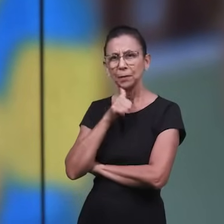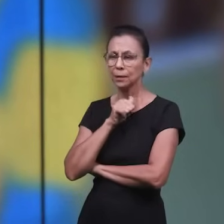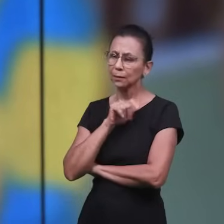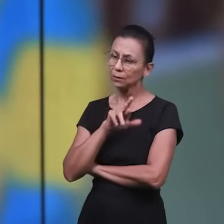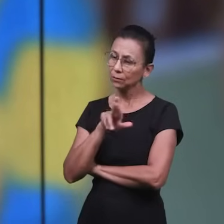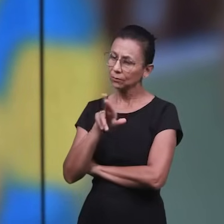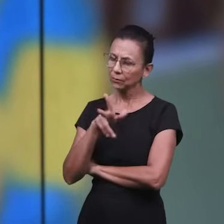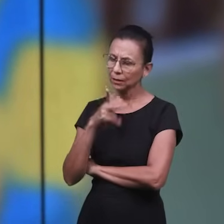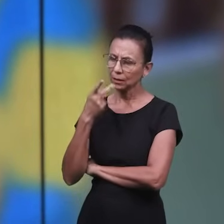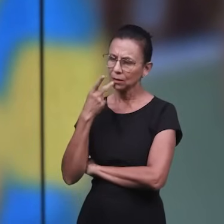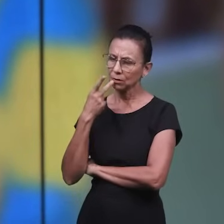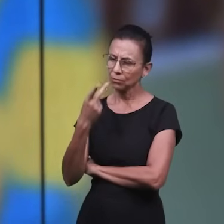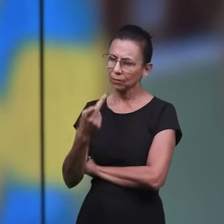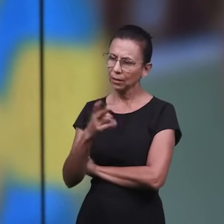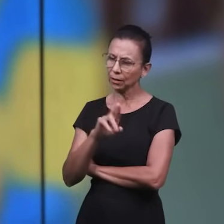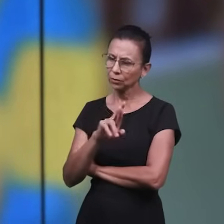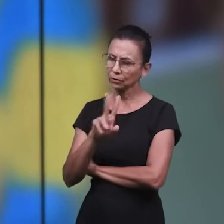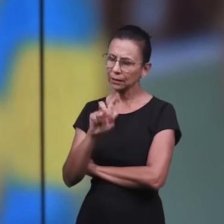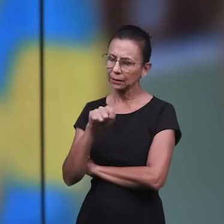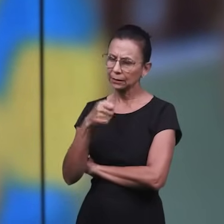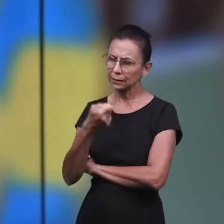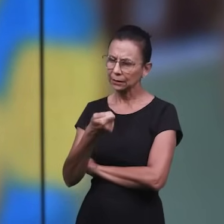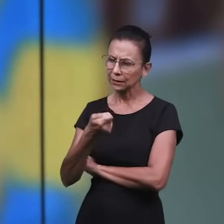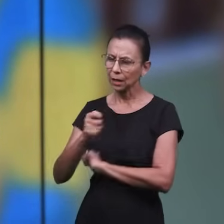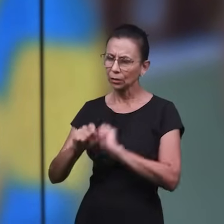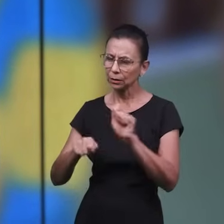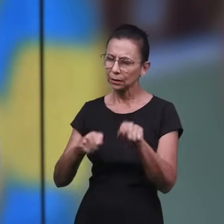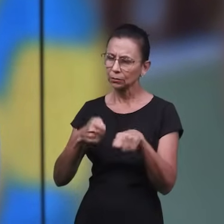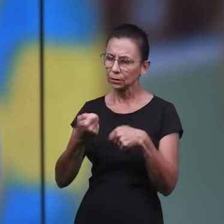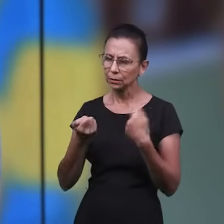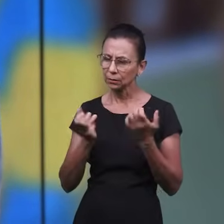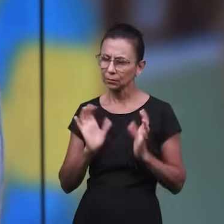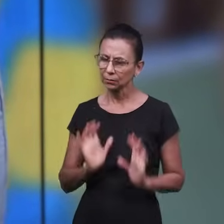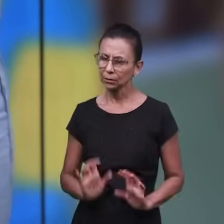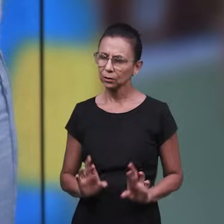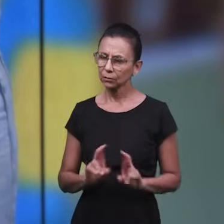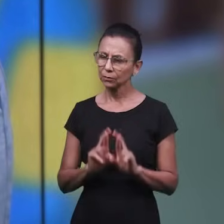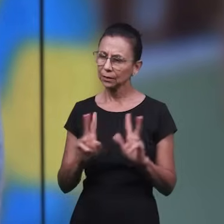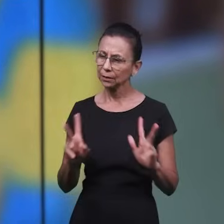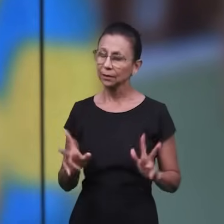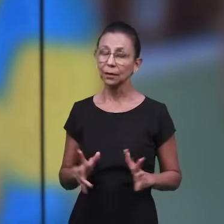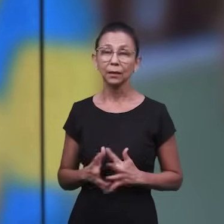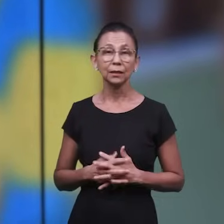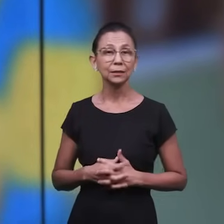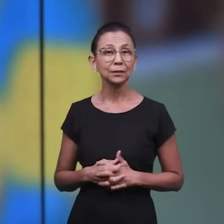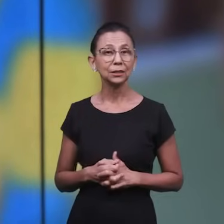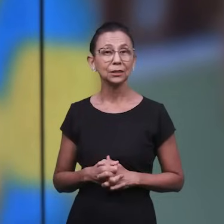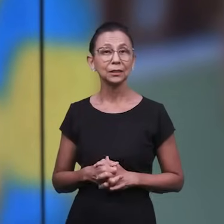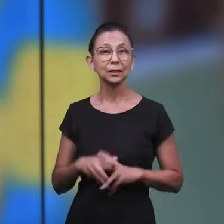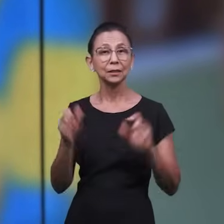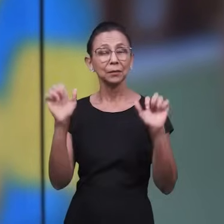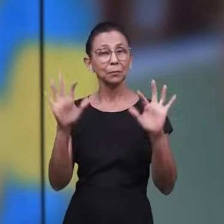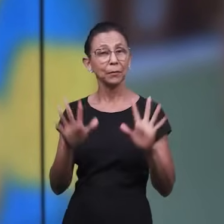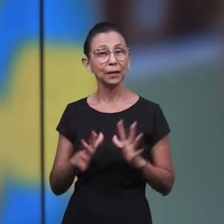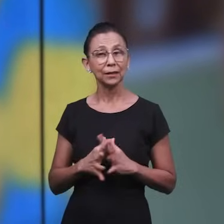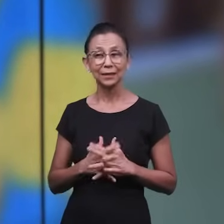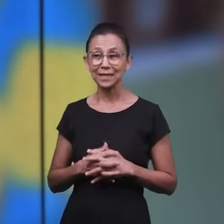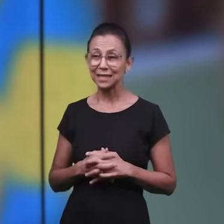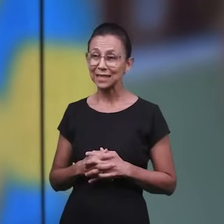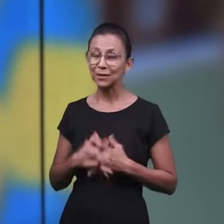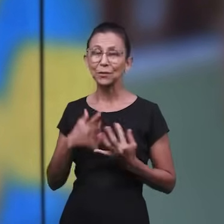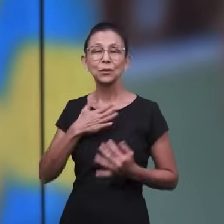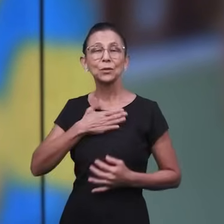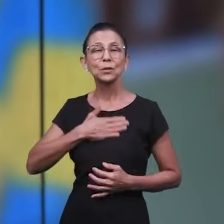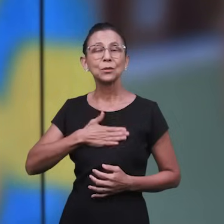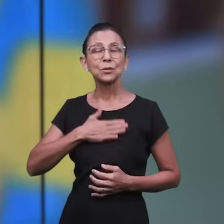falar do servo de Deus é um falar de bênção, é um falar doce, como diz a palavra. E